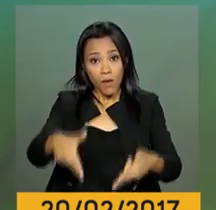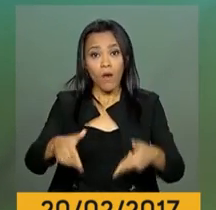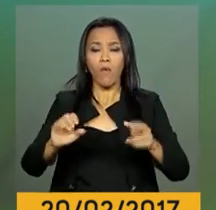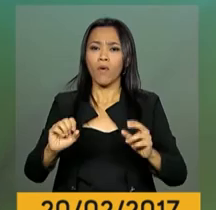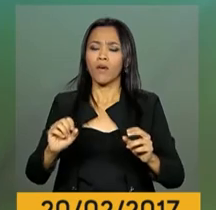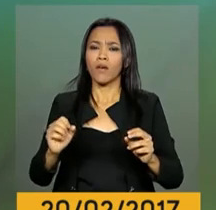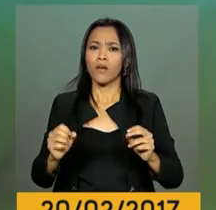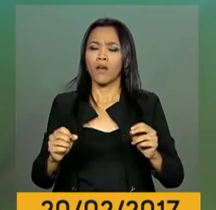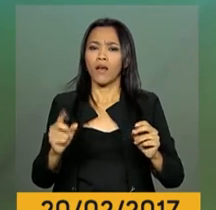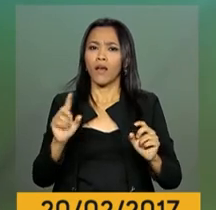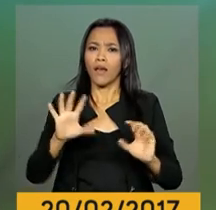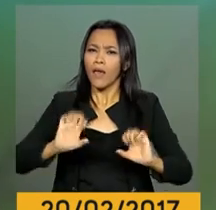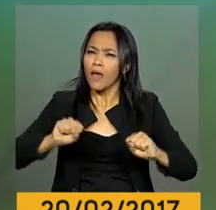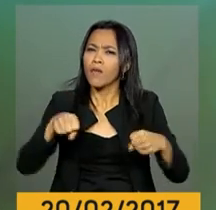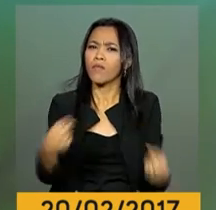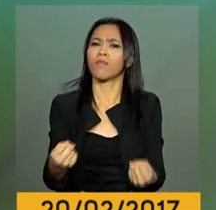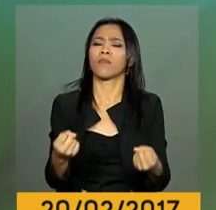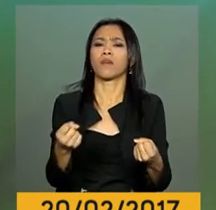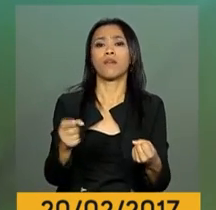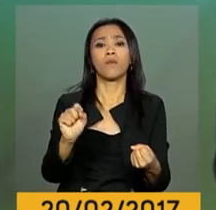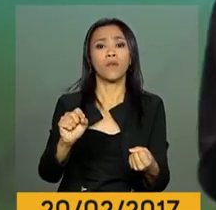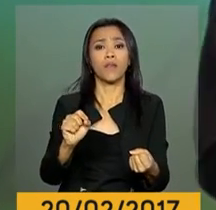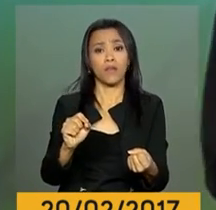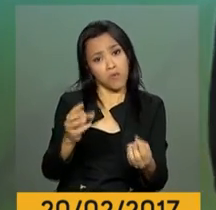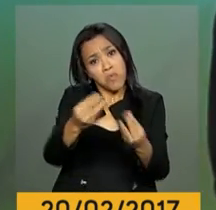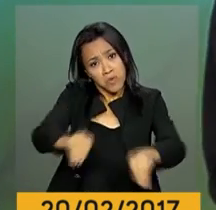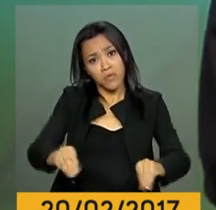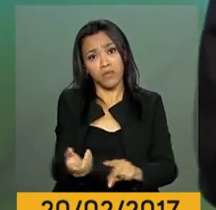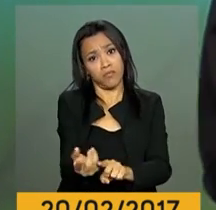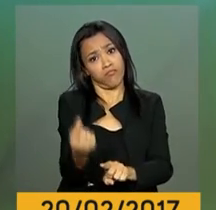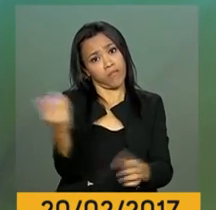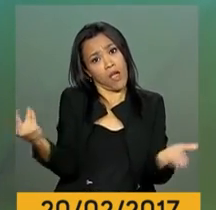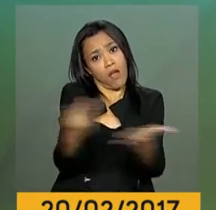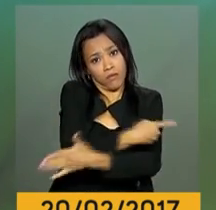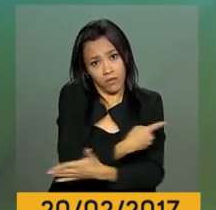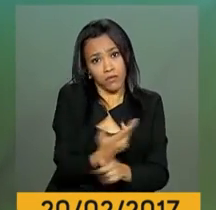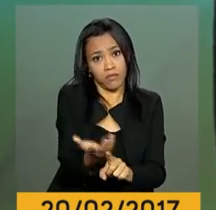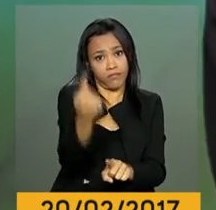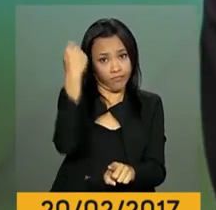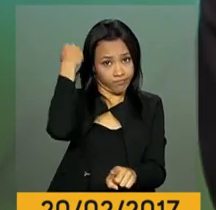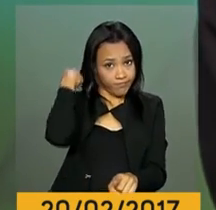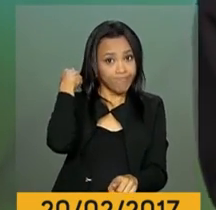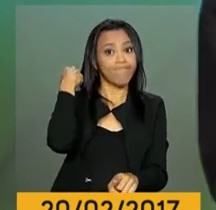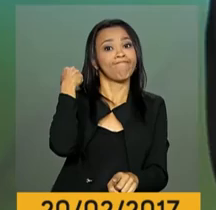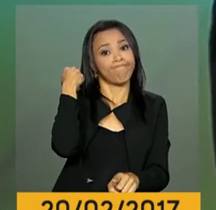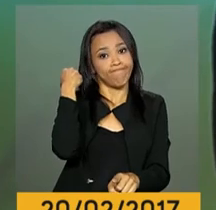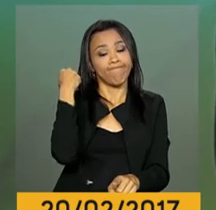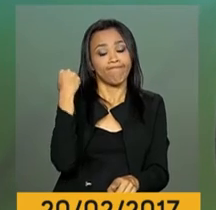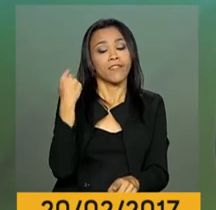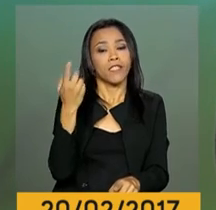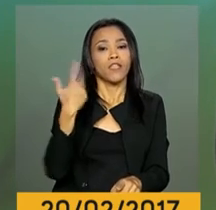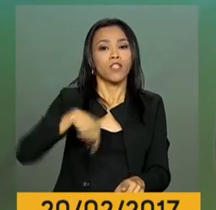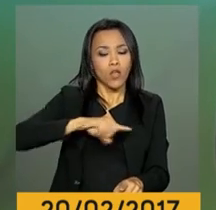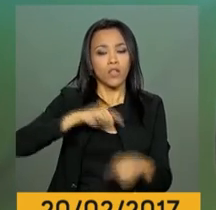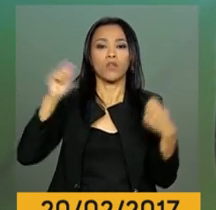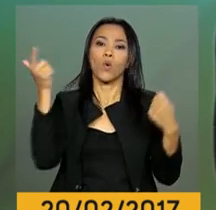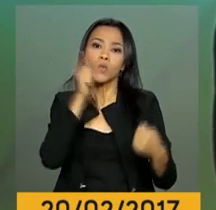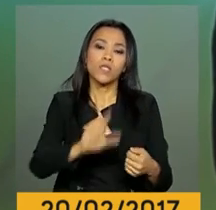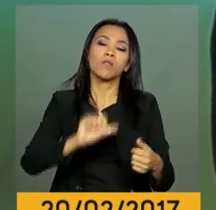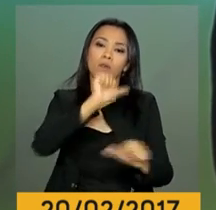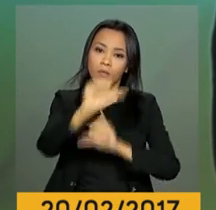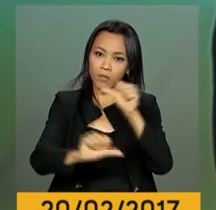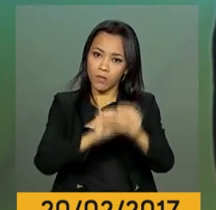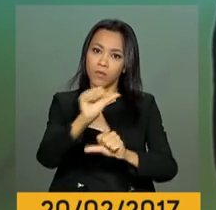recuperar, talvez arrevesadamente, mas estamos recuperando aquilo que havia no passado. E fizemos a reforma do ensino médio, a